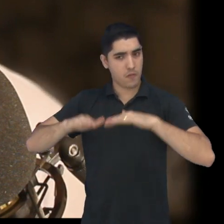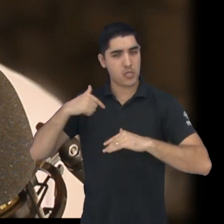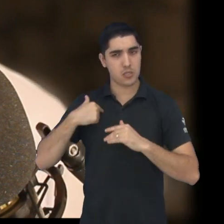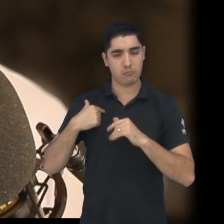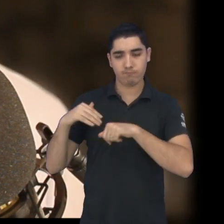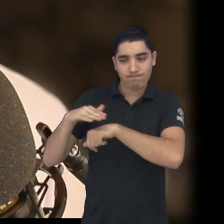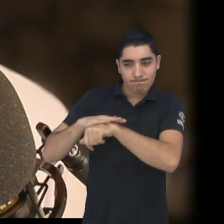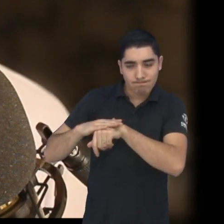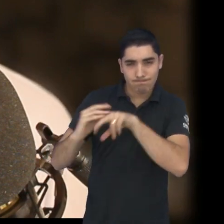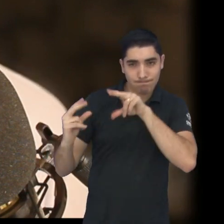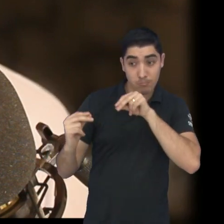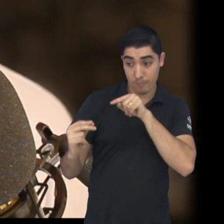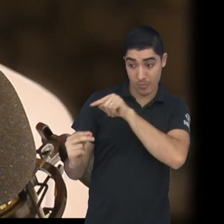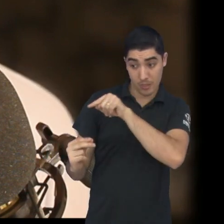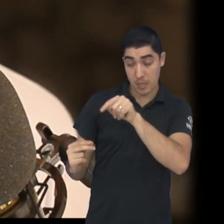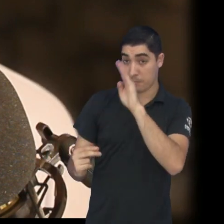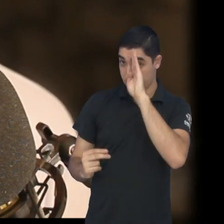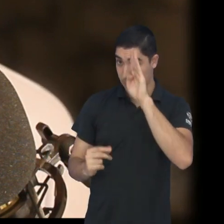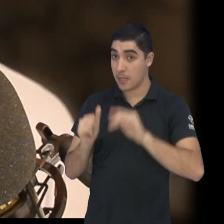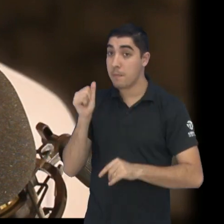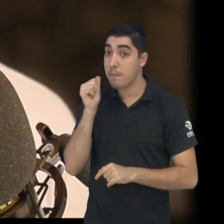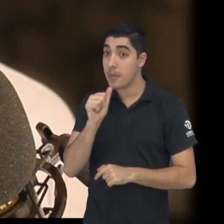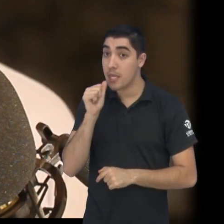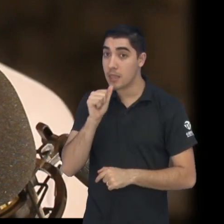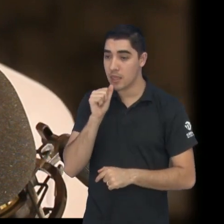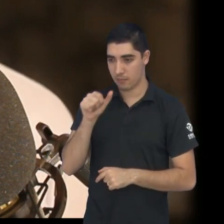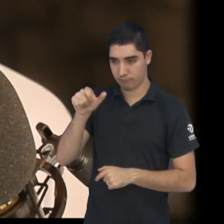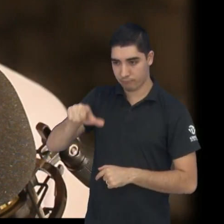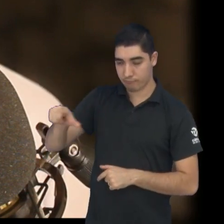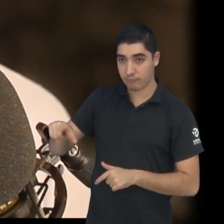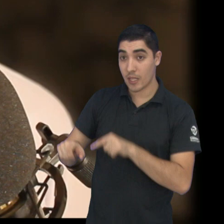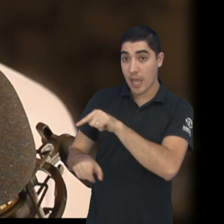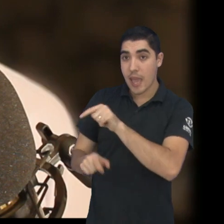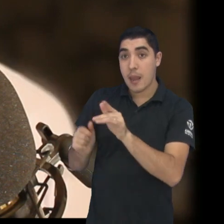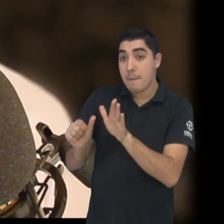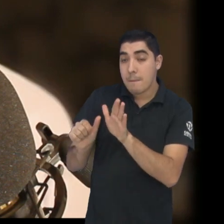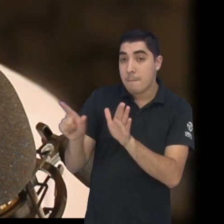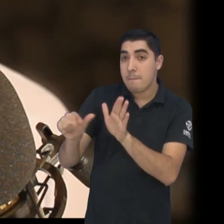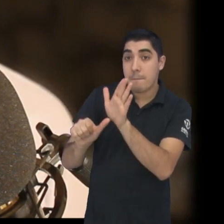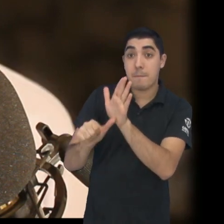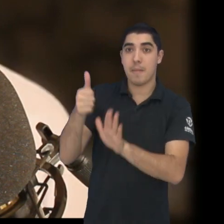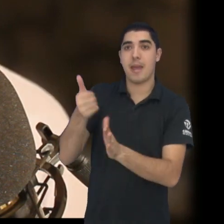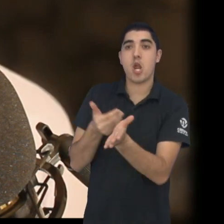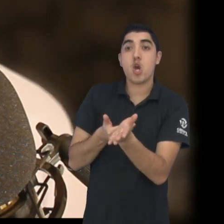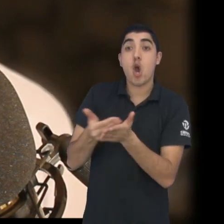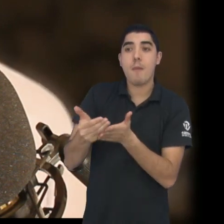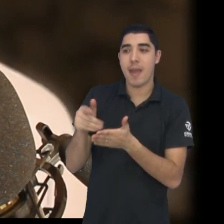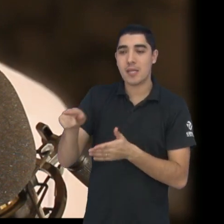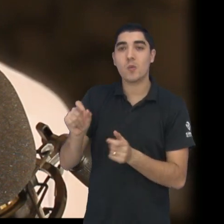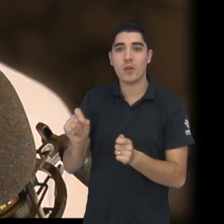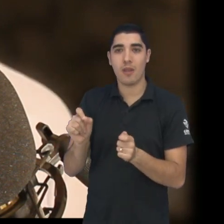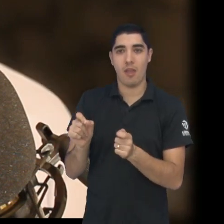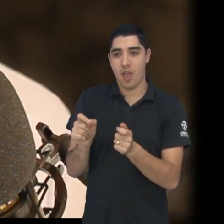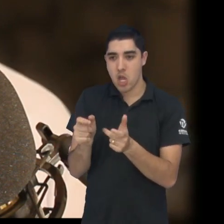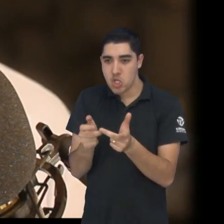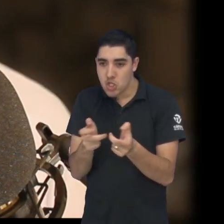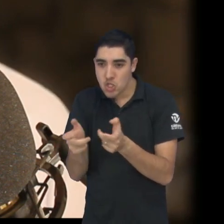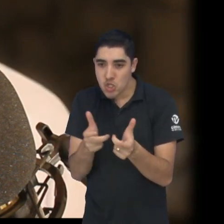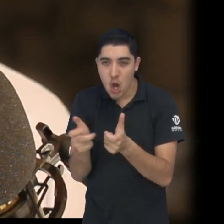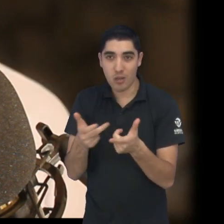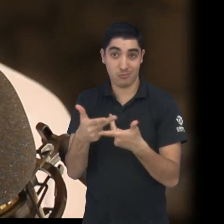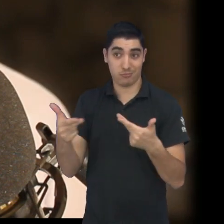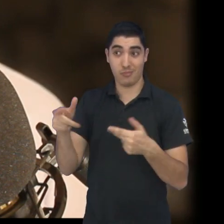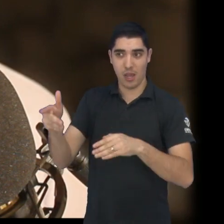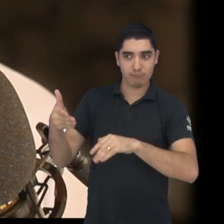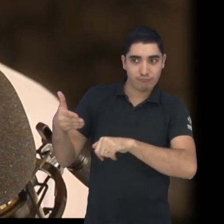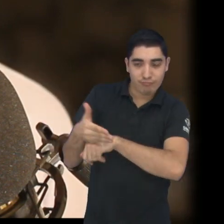e principalmente meninas, que elas são pegas primeiro pela rede social, os meninos começam por jogos, e é muito comum a gente ouvir